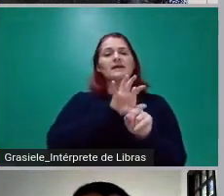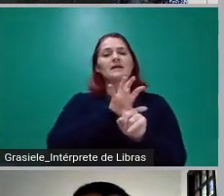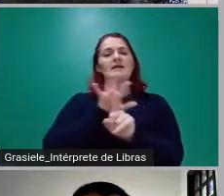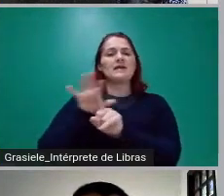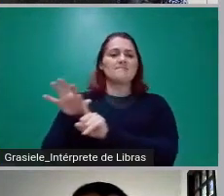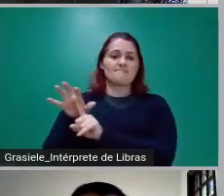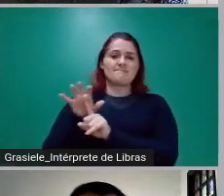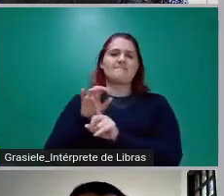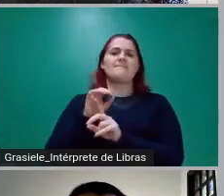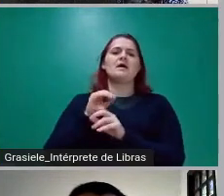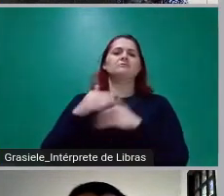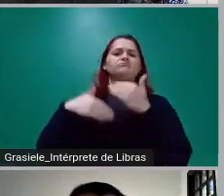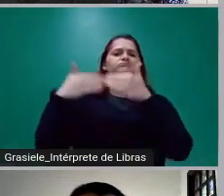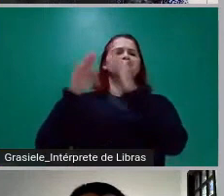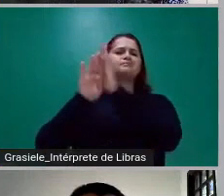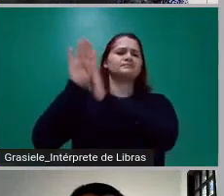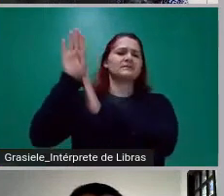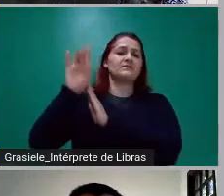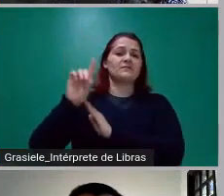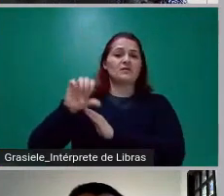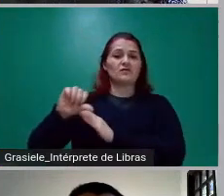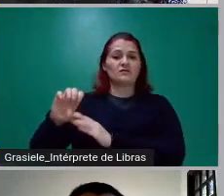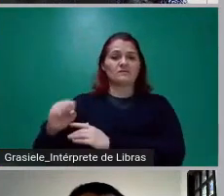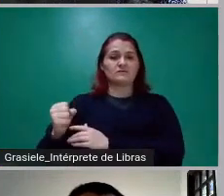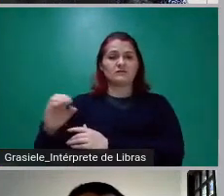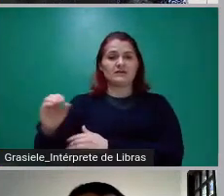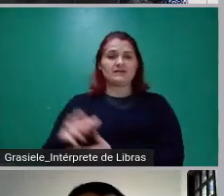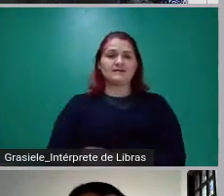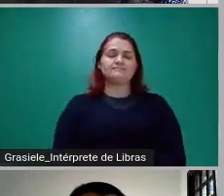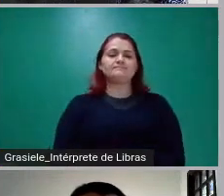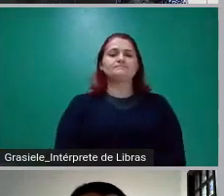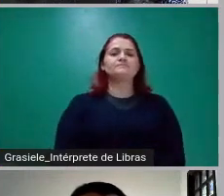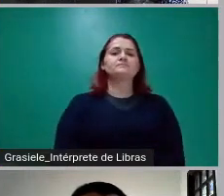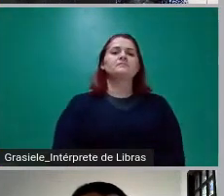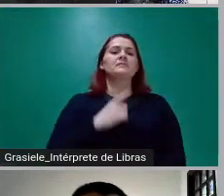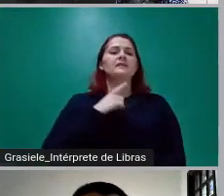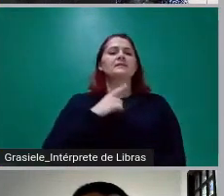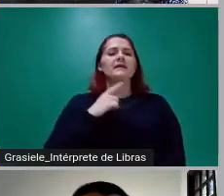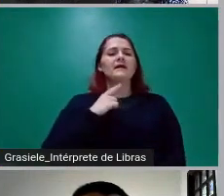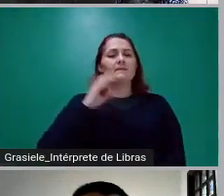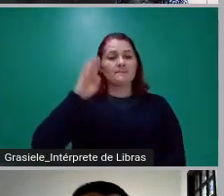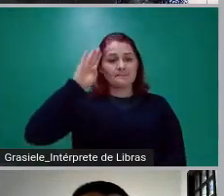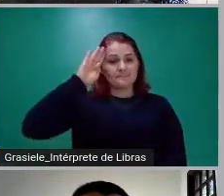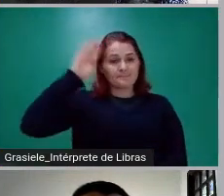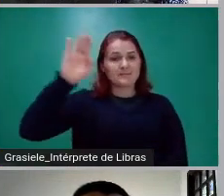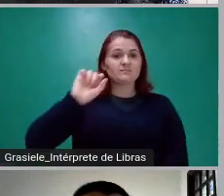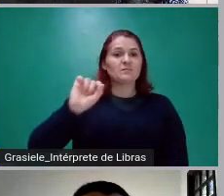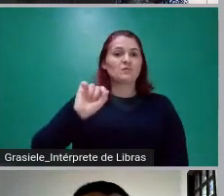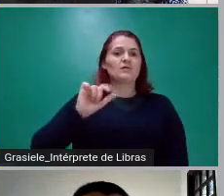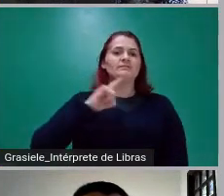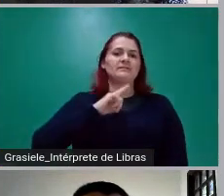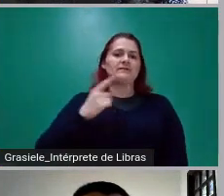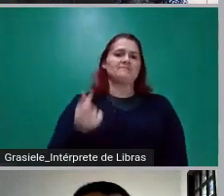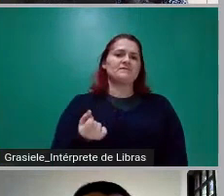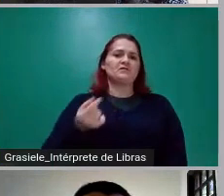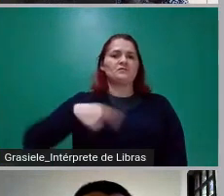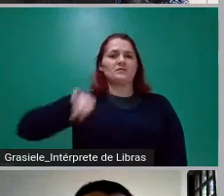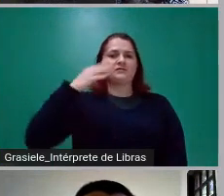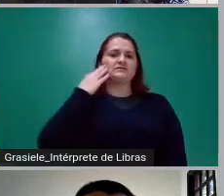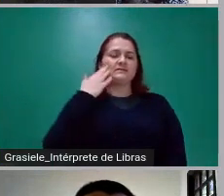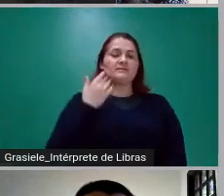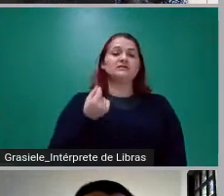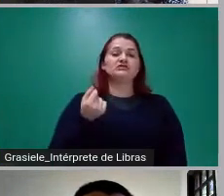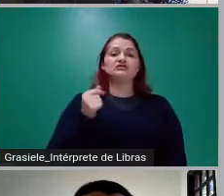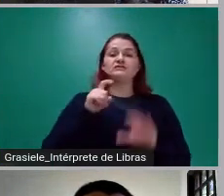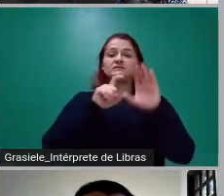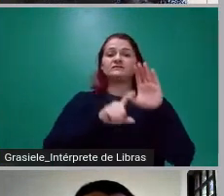de 80. O que a gente tem? Como principais fatos, para a gente ter uma ideia dos valores, essa dívida externa registrada